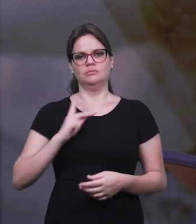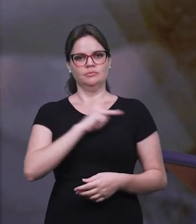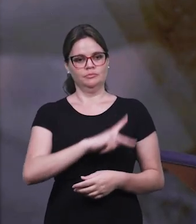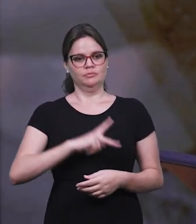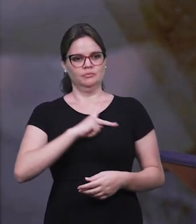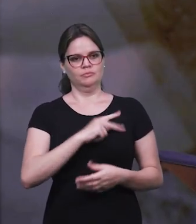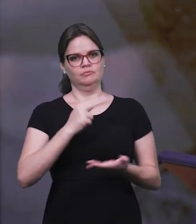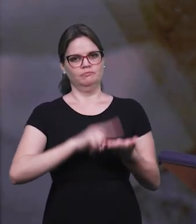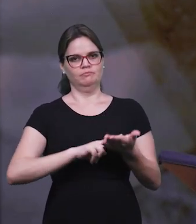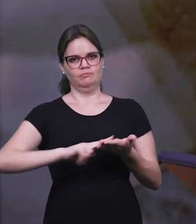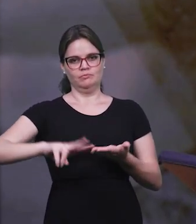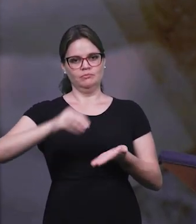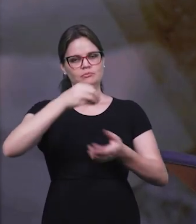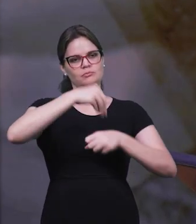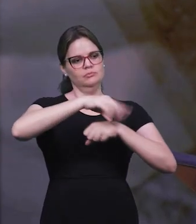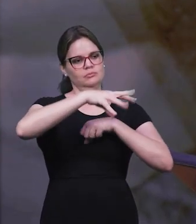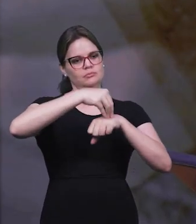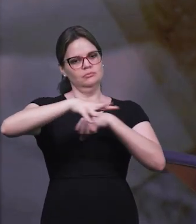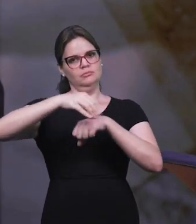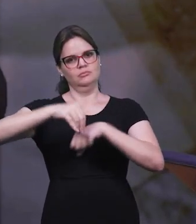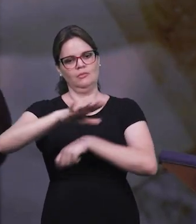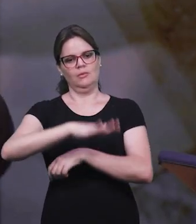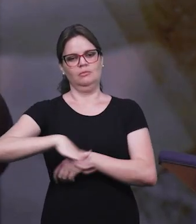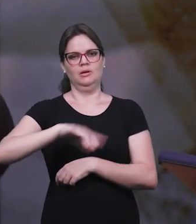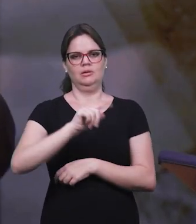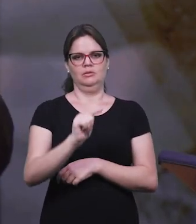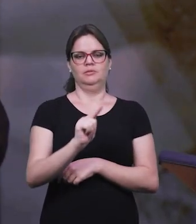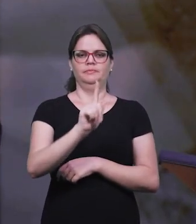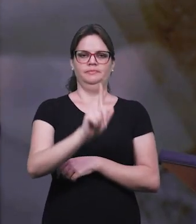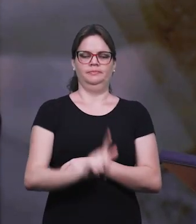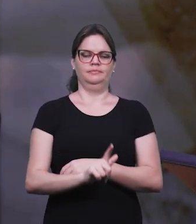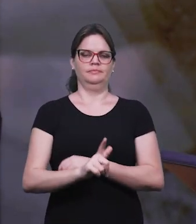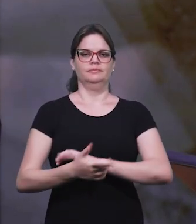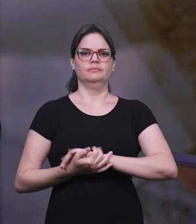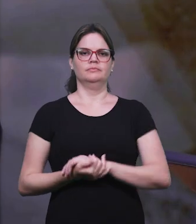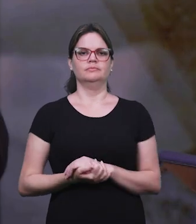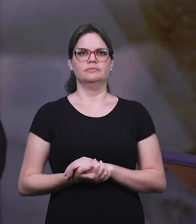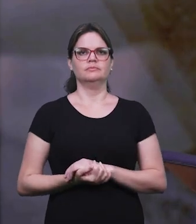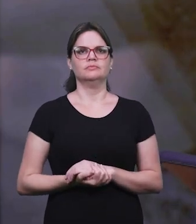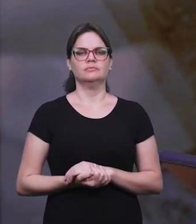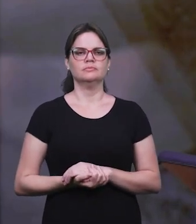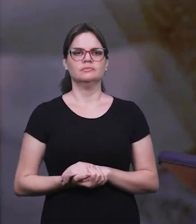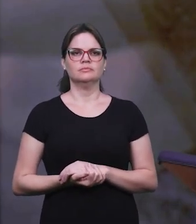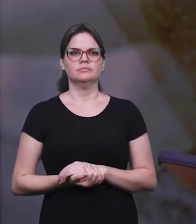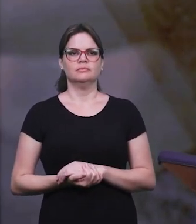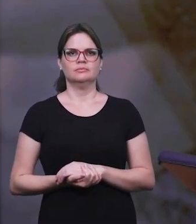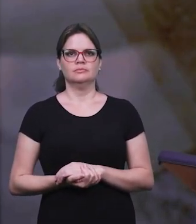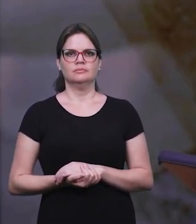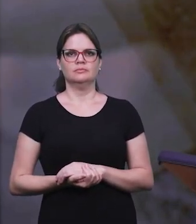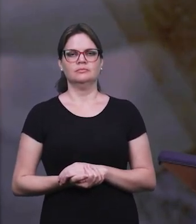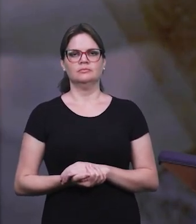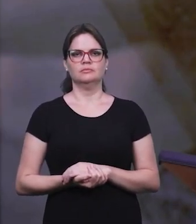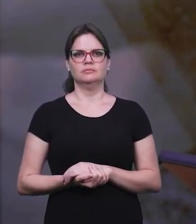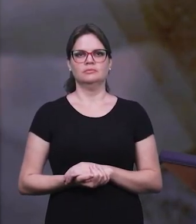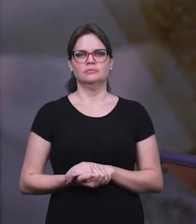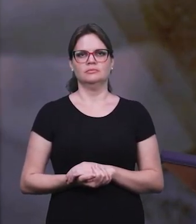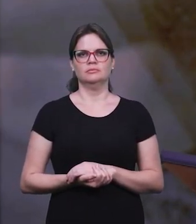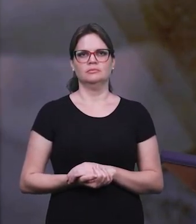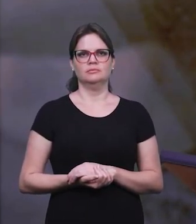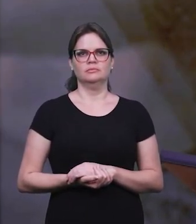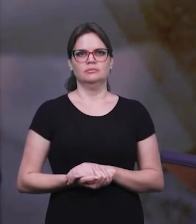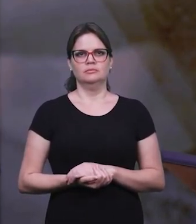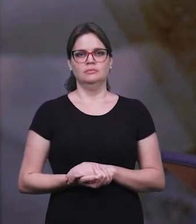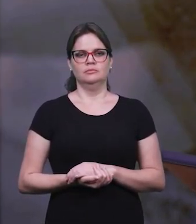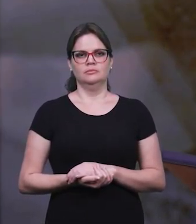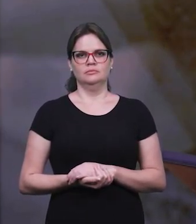apóstolo Paulo queria deixar, a principal mensagem na carta aos Gálatas, né?